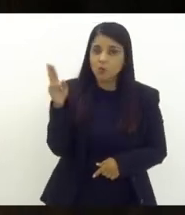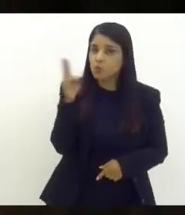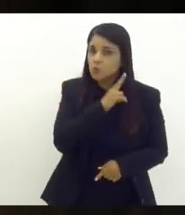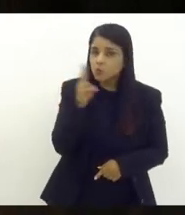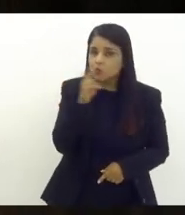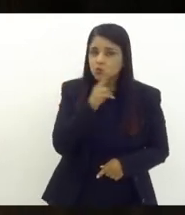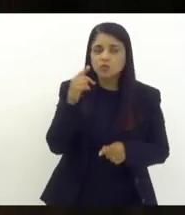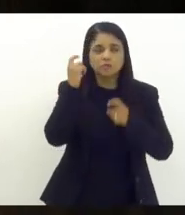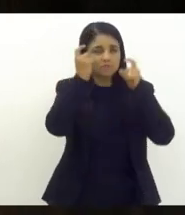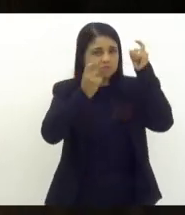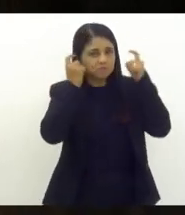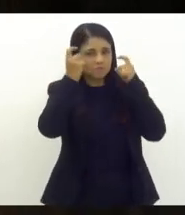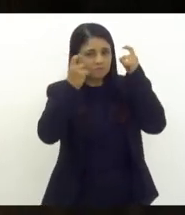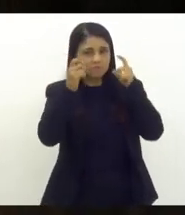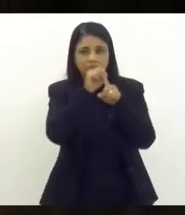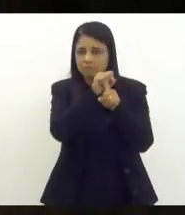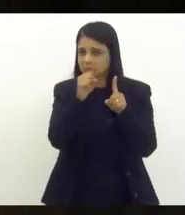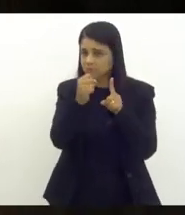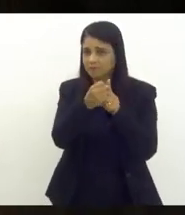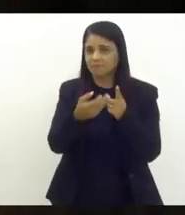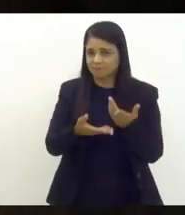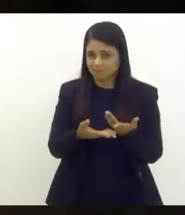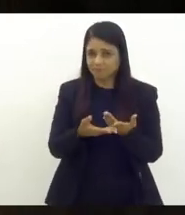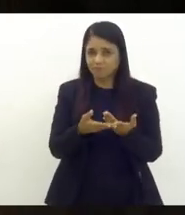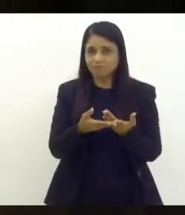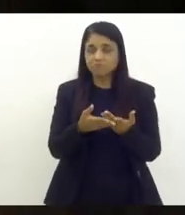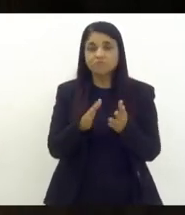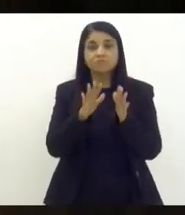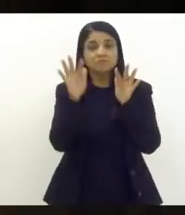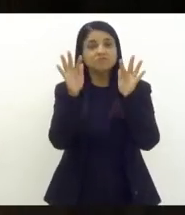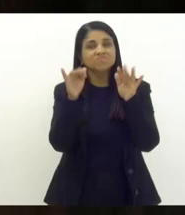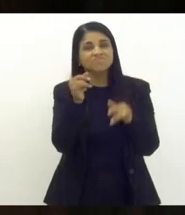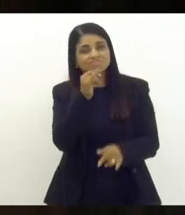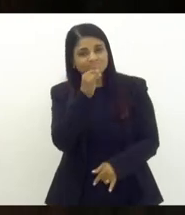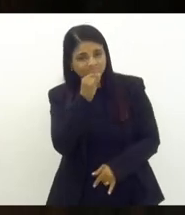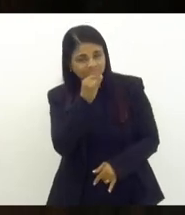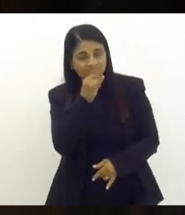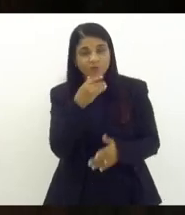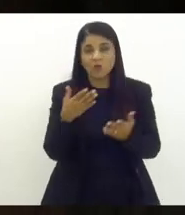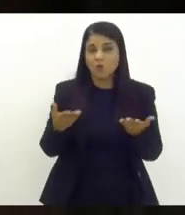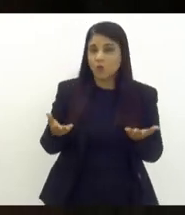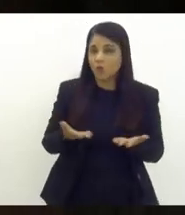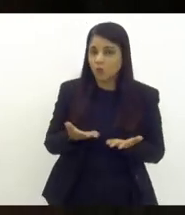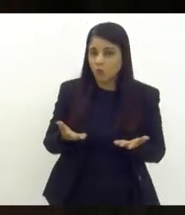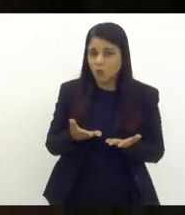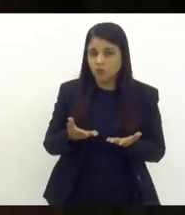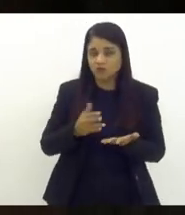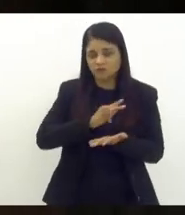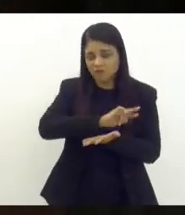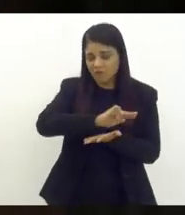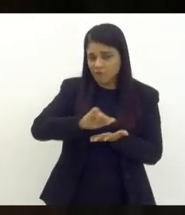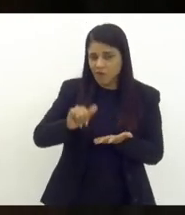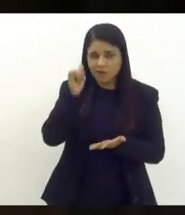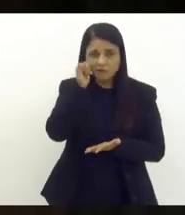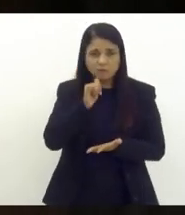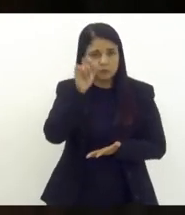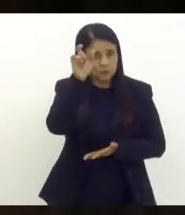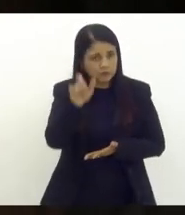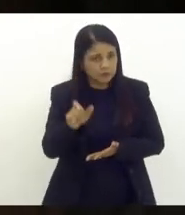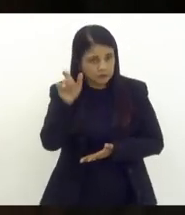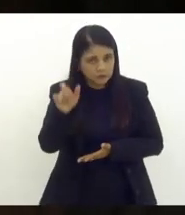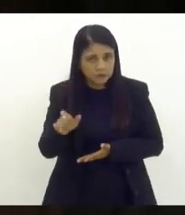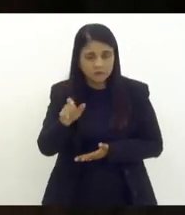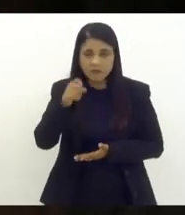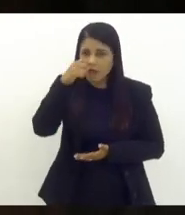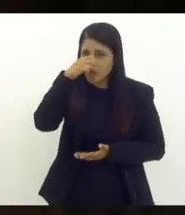preocupante em nossa sociedade infelizmente ainda hoje muitas mulheres sofrem de